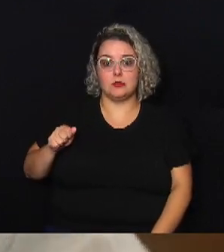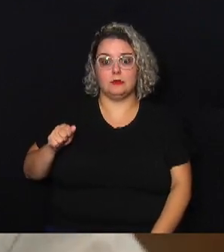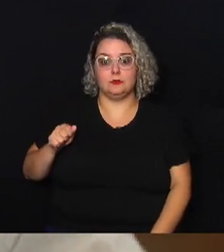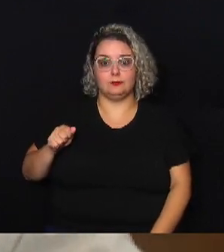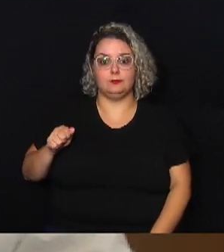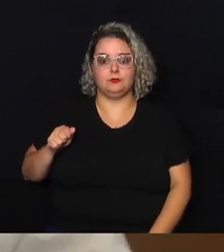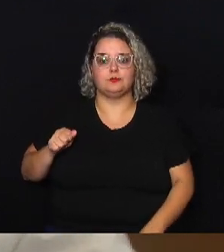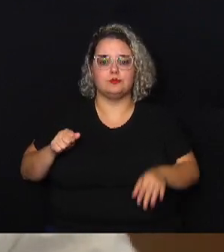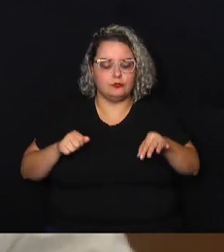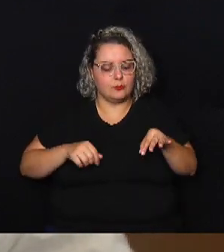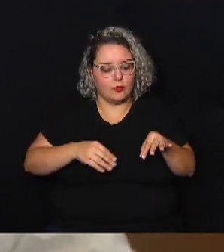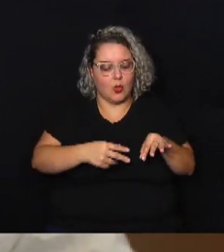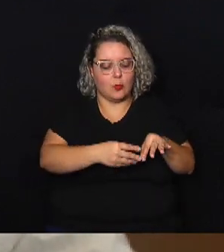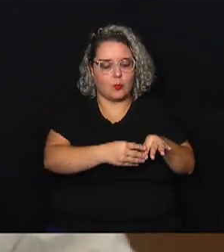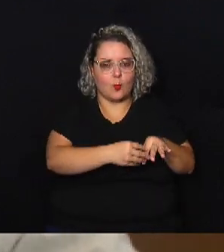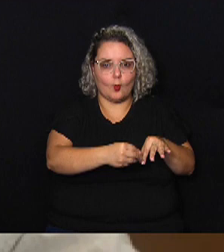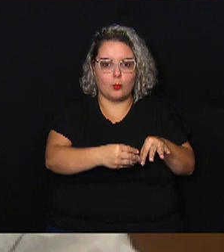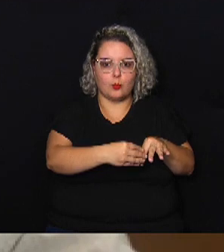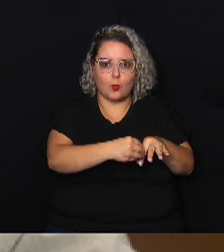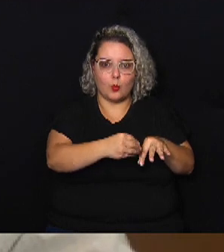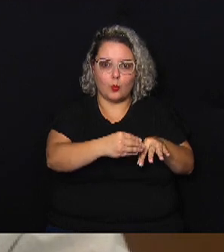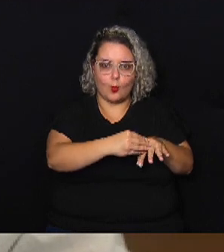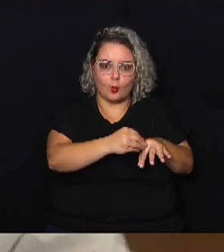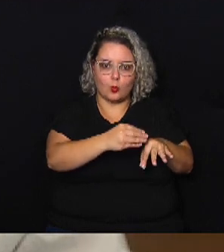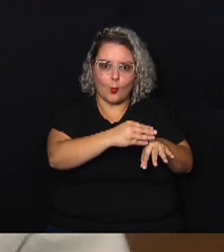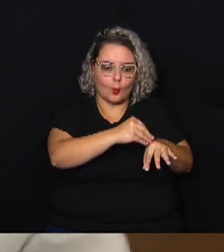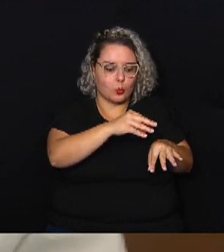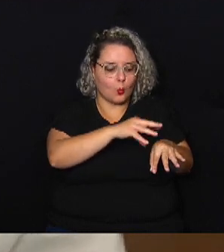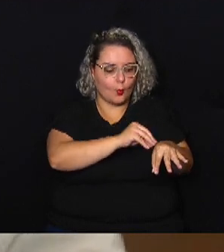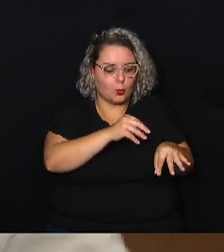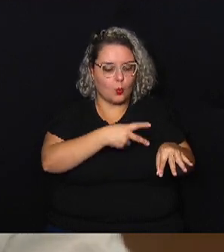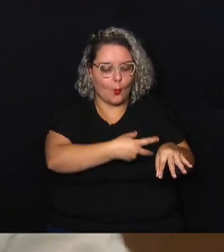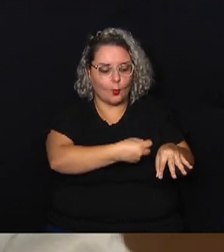fazendo lipoaspiração na região que uma lipoaspiração